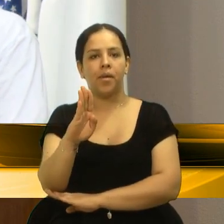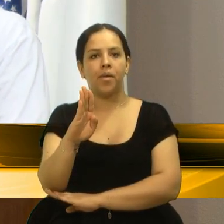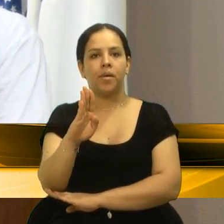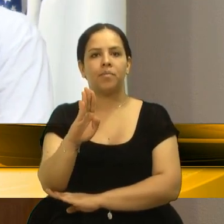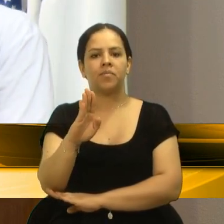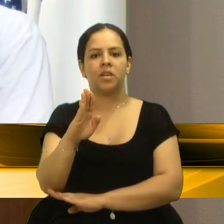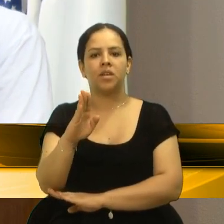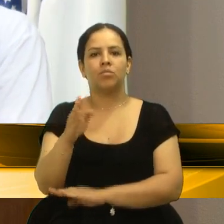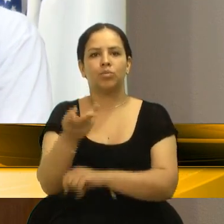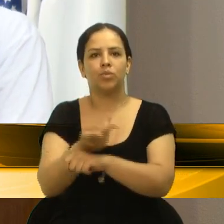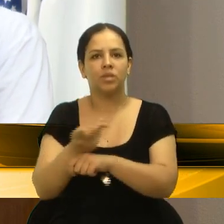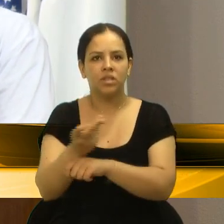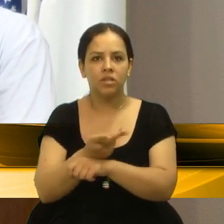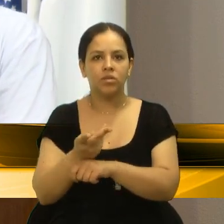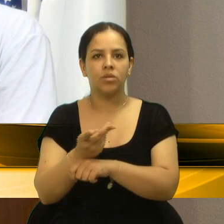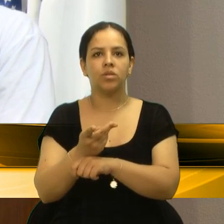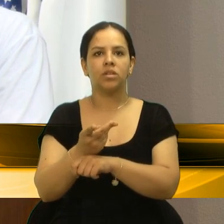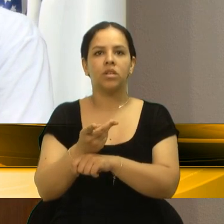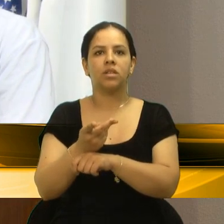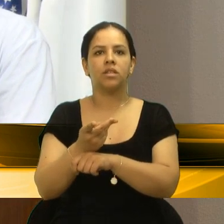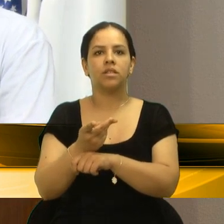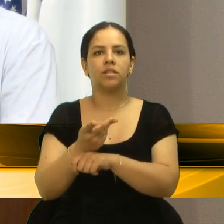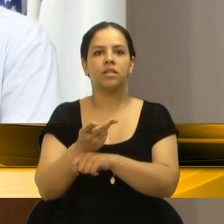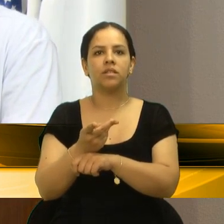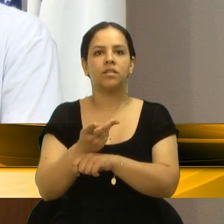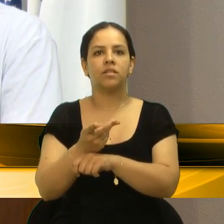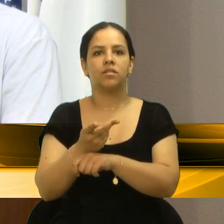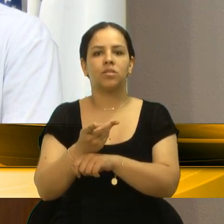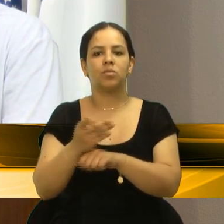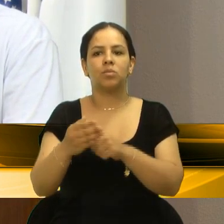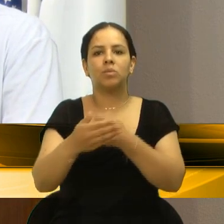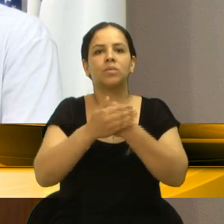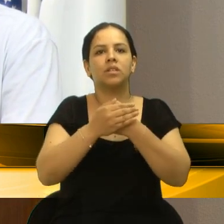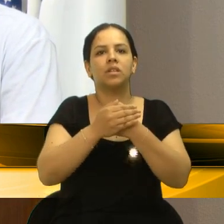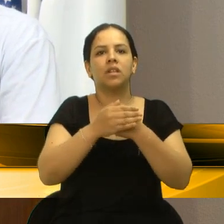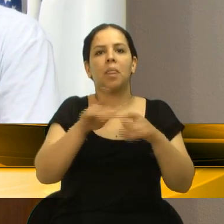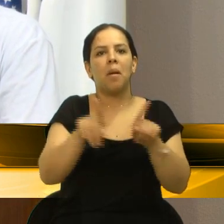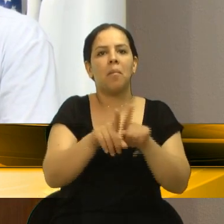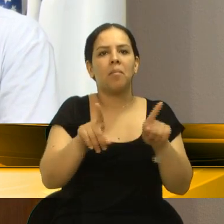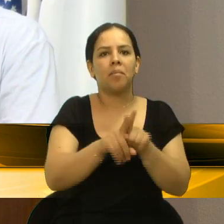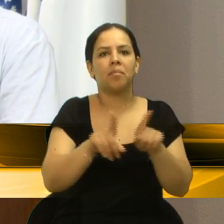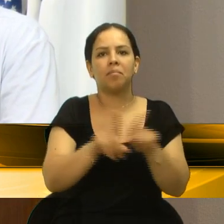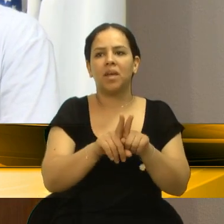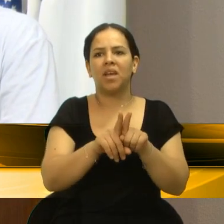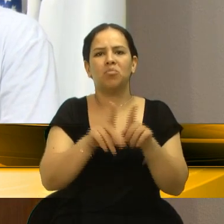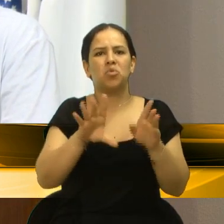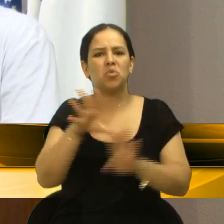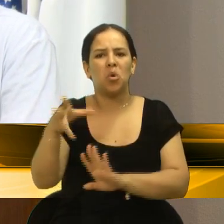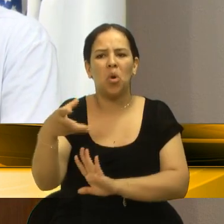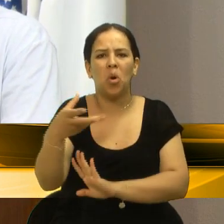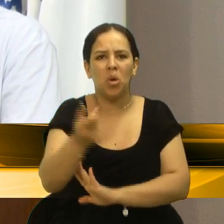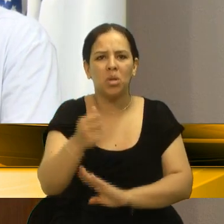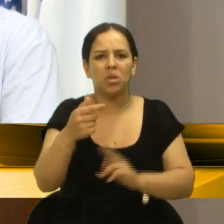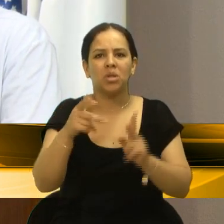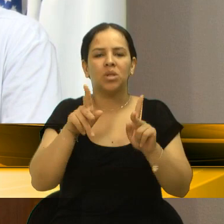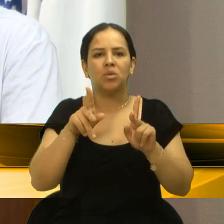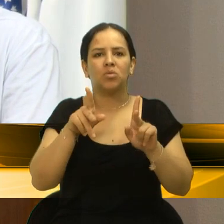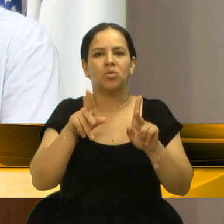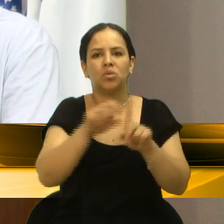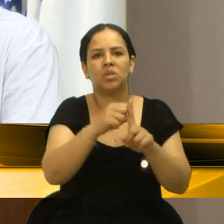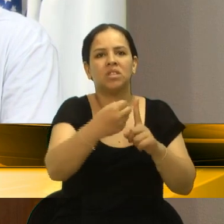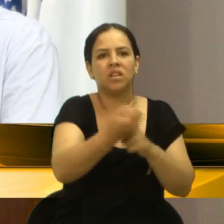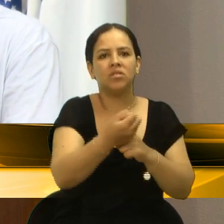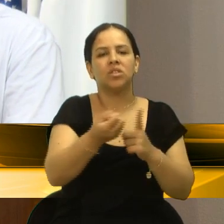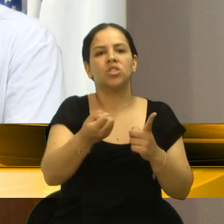perseguida, enquadrada, escanteada e por todas as associações de moradores que tiveram suas sedes